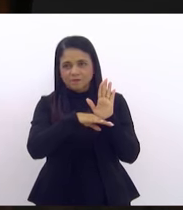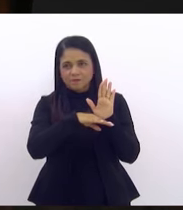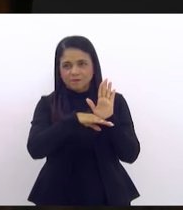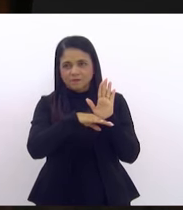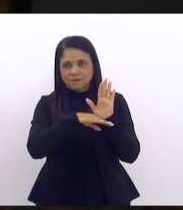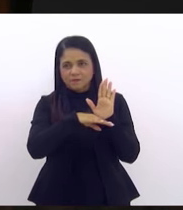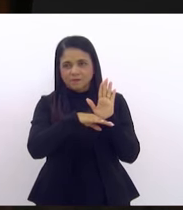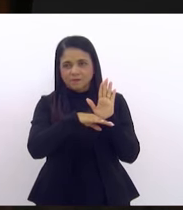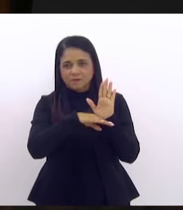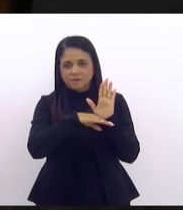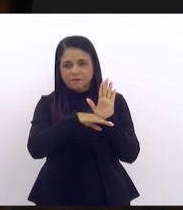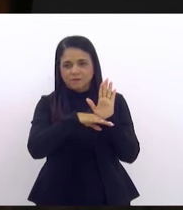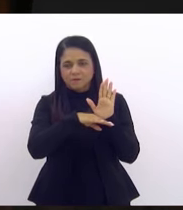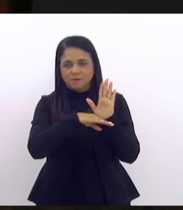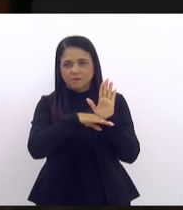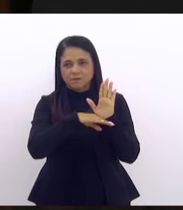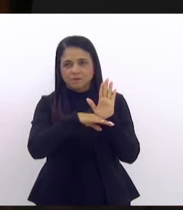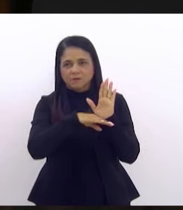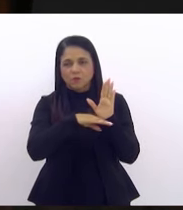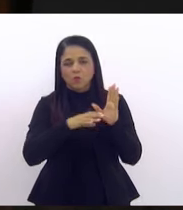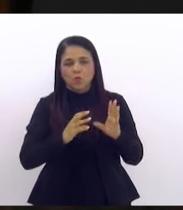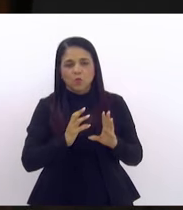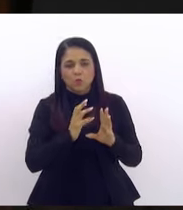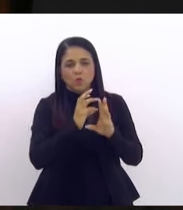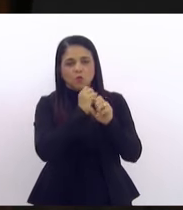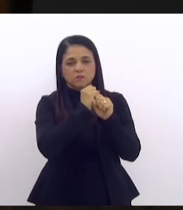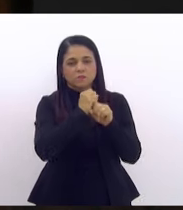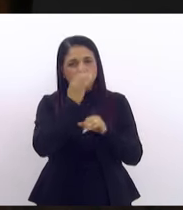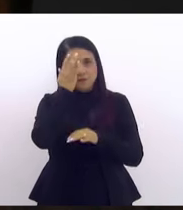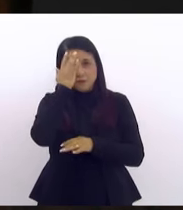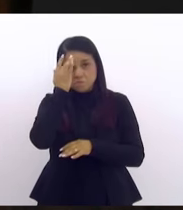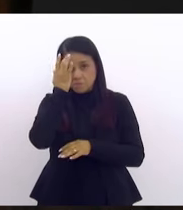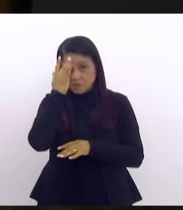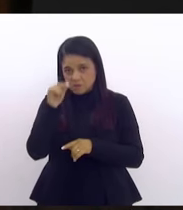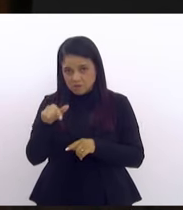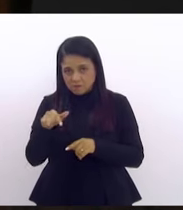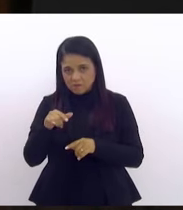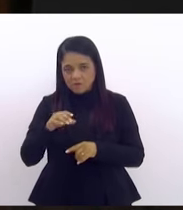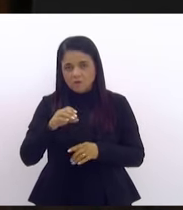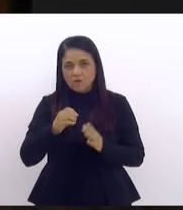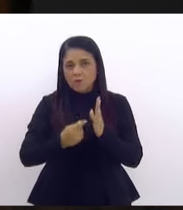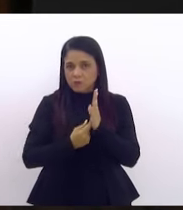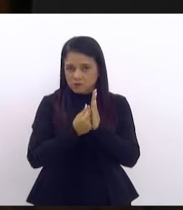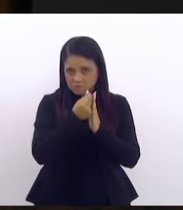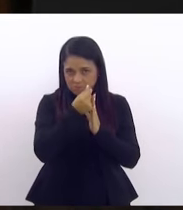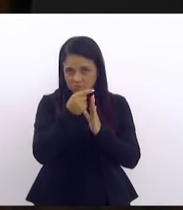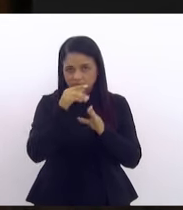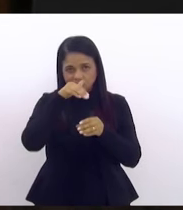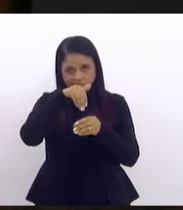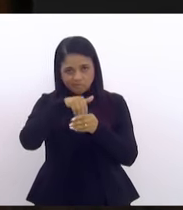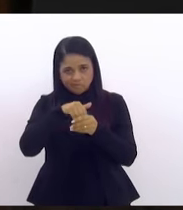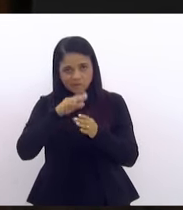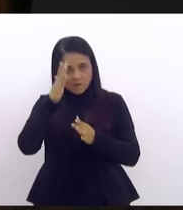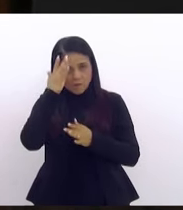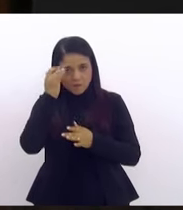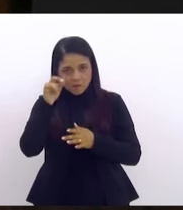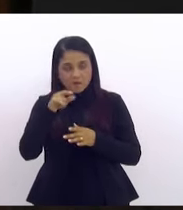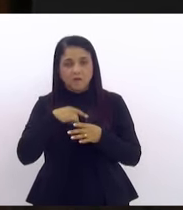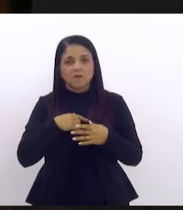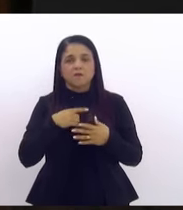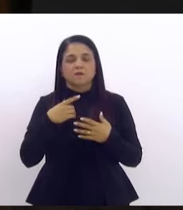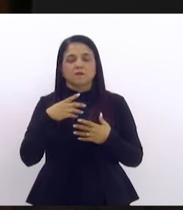Marquinhos? Colocando o orçamento para amanhã, né, em votação e redação final na